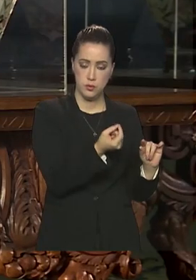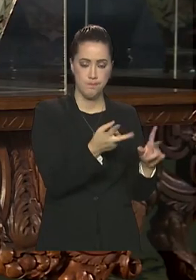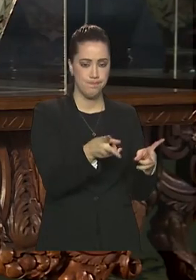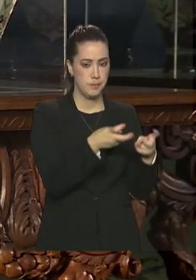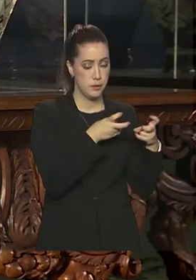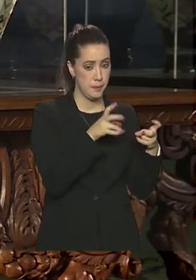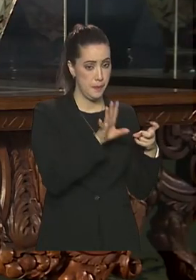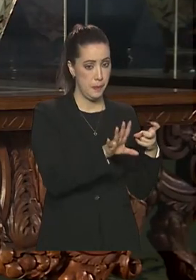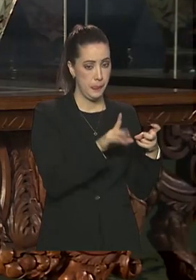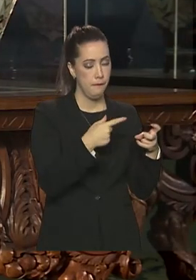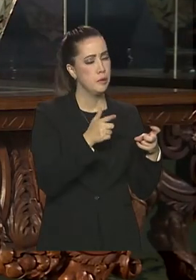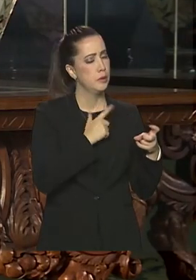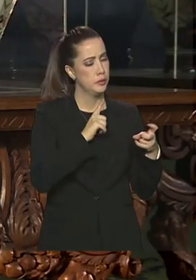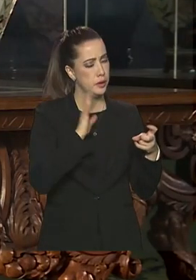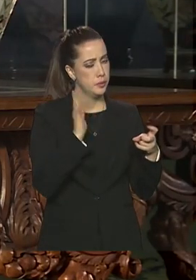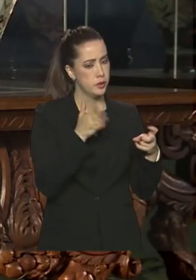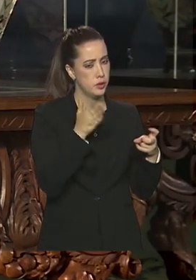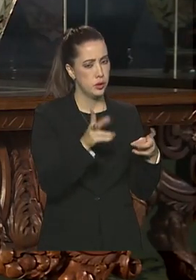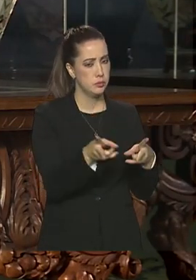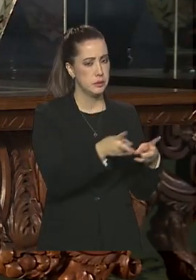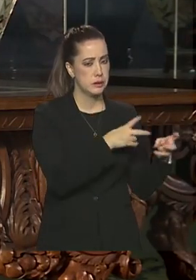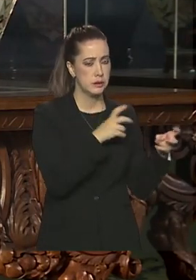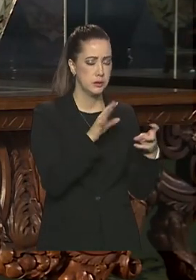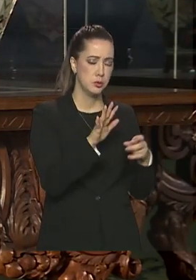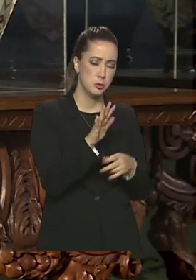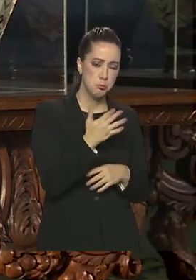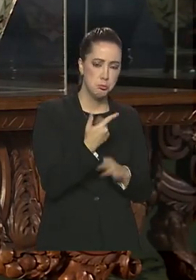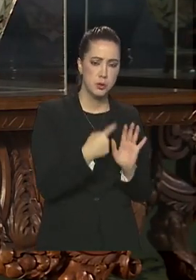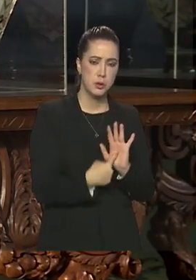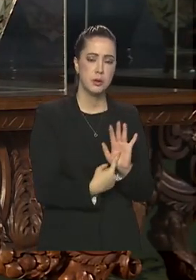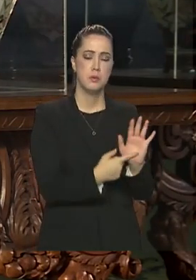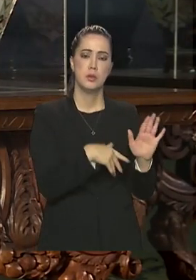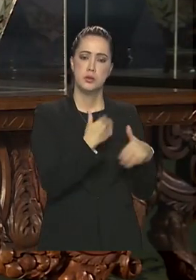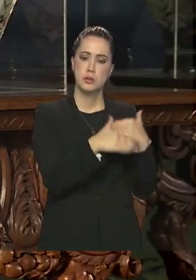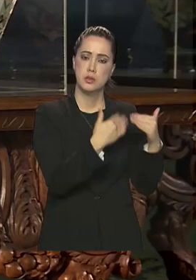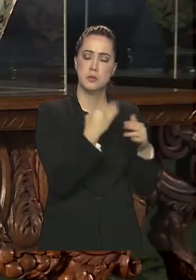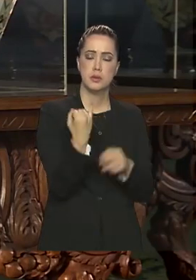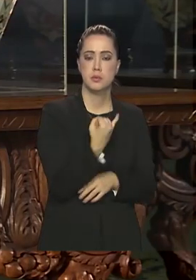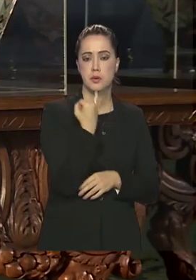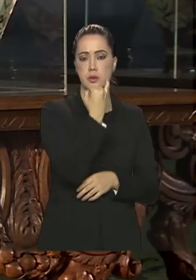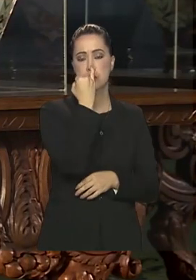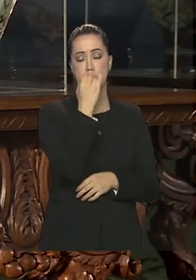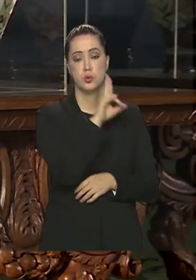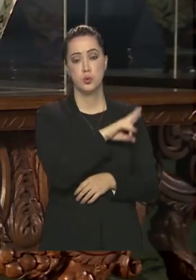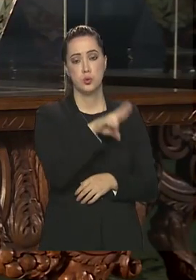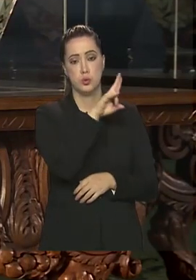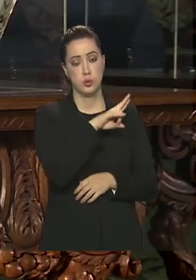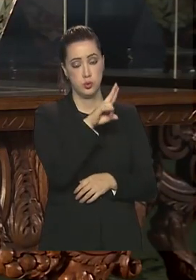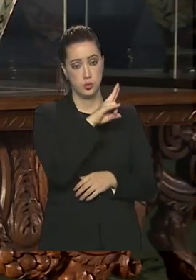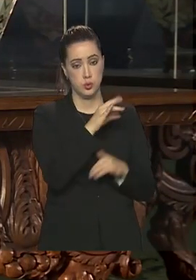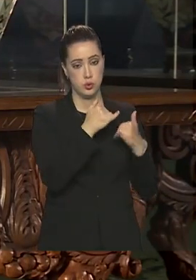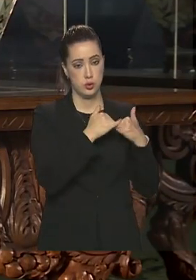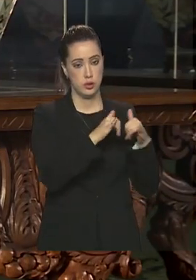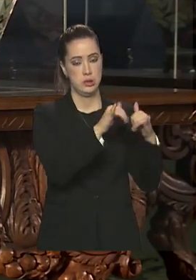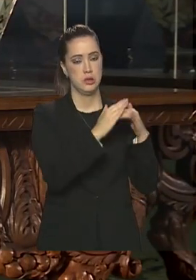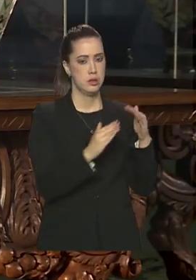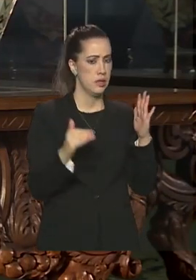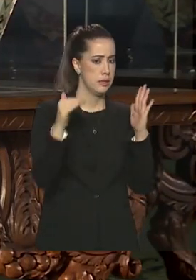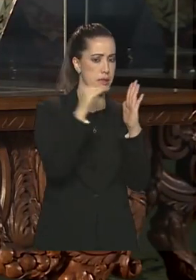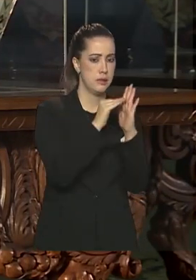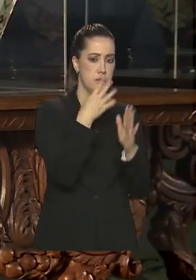observada. Temos já previsões que indicam um crescimento significativo do consumo de energia elétrica superior